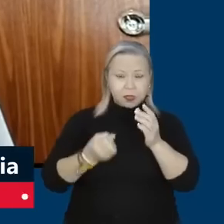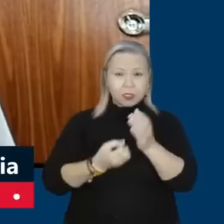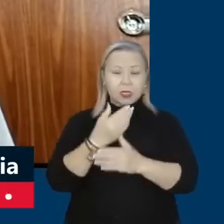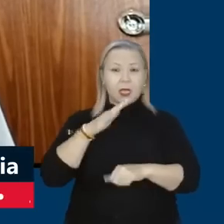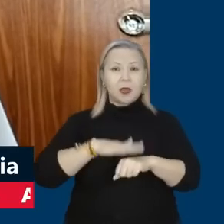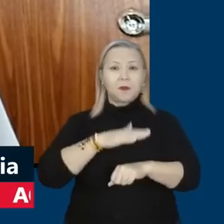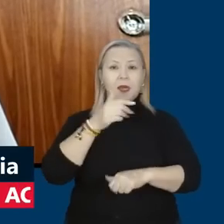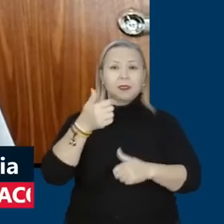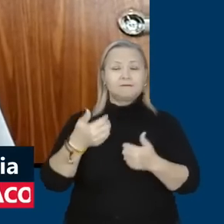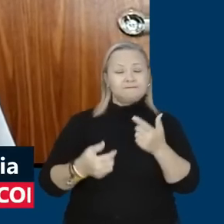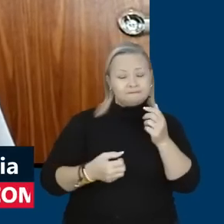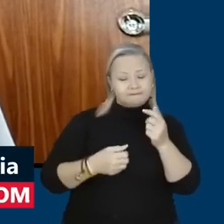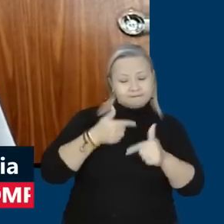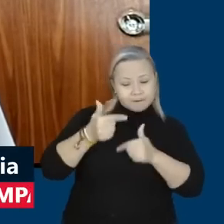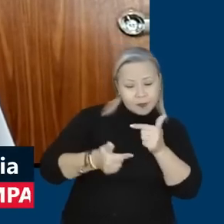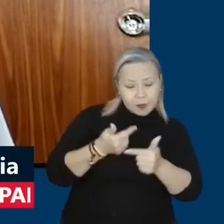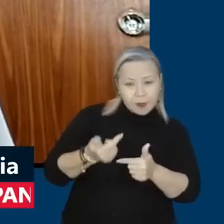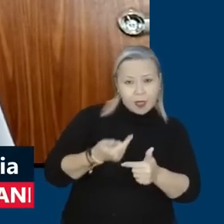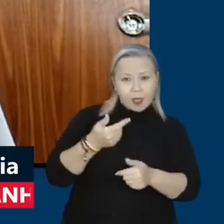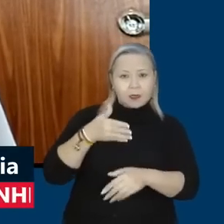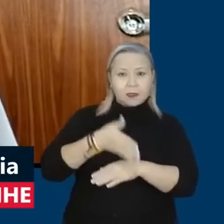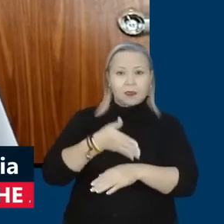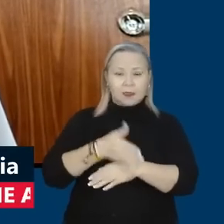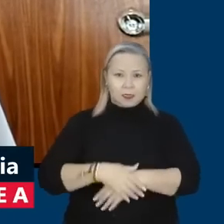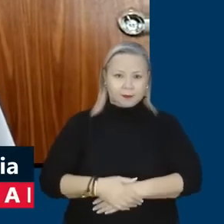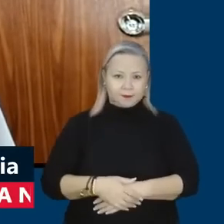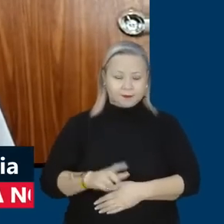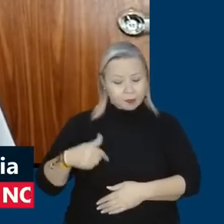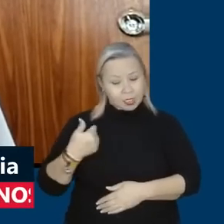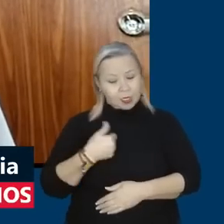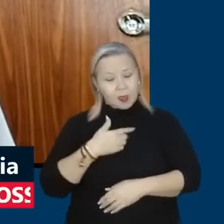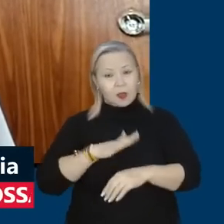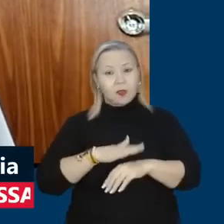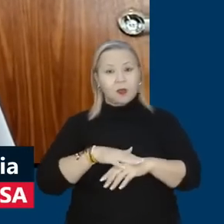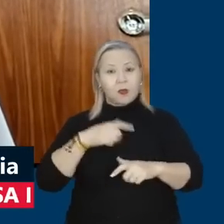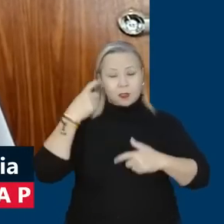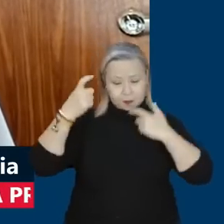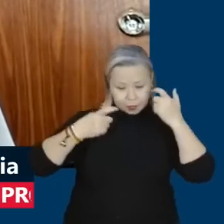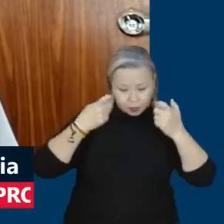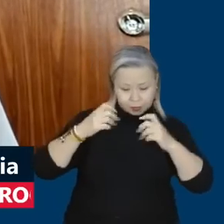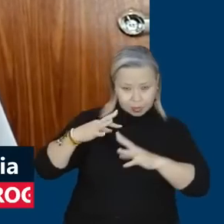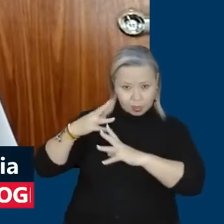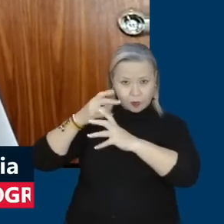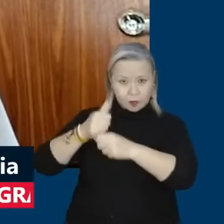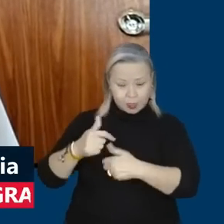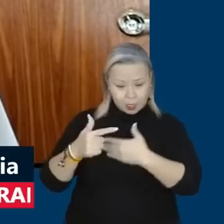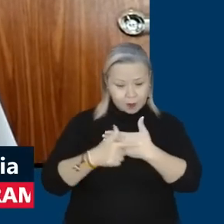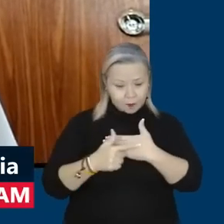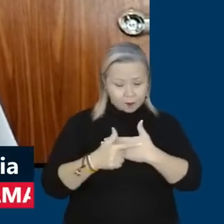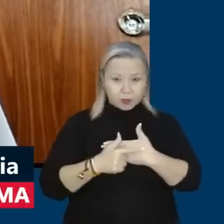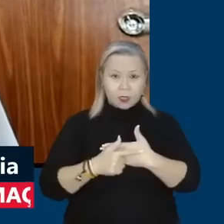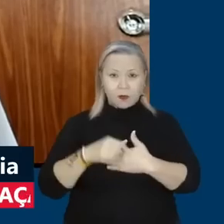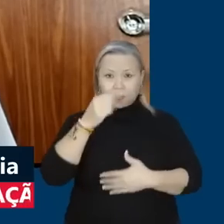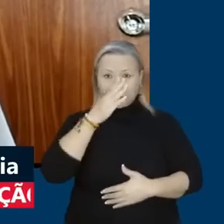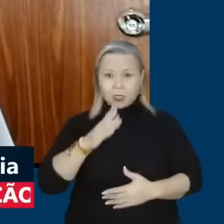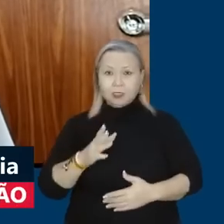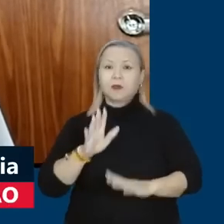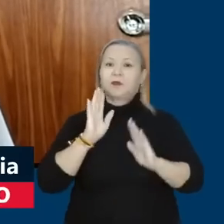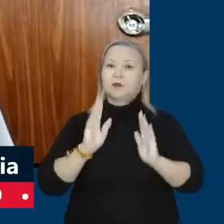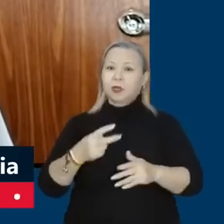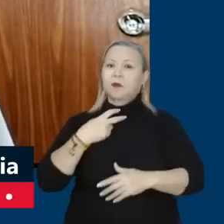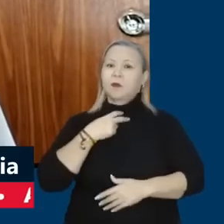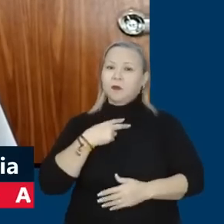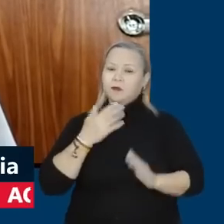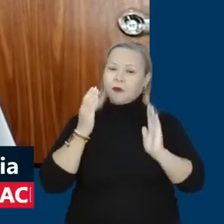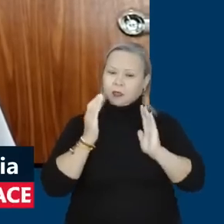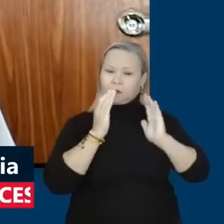empregos internamente. A nossa preocupação vai ser essa, de recuperar o papel que o Brasil já ocupou e foi muito respeitado no resto